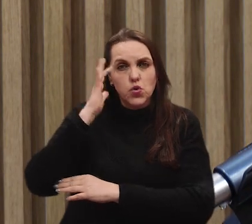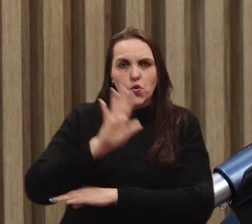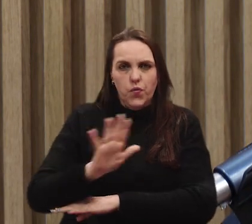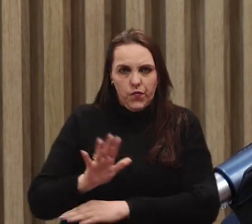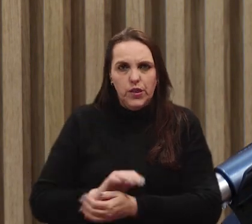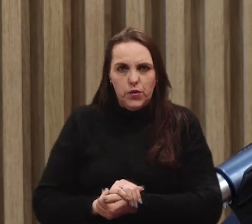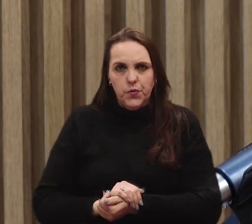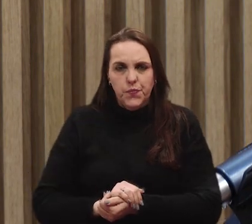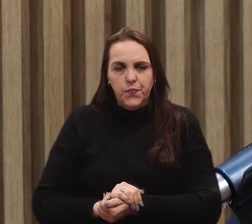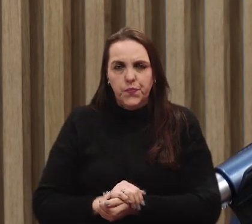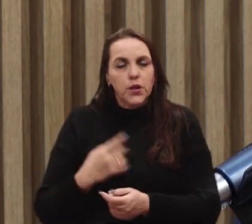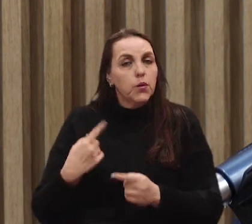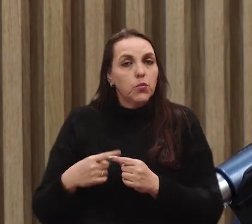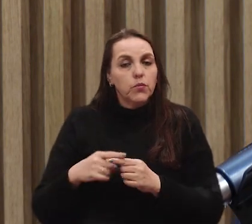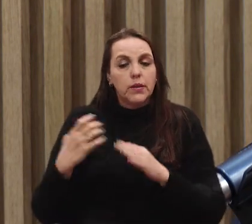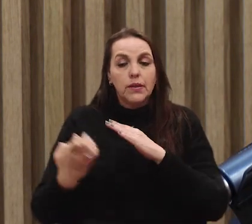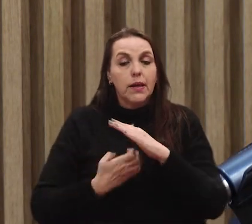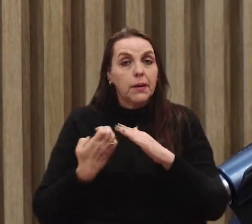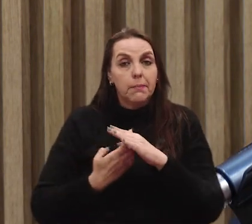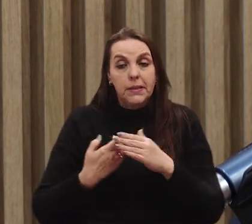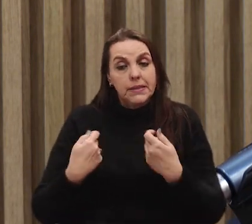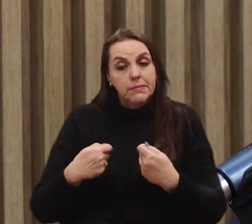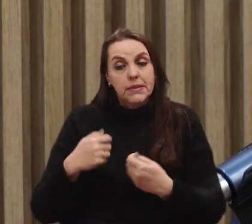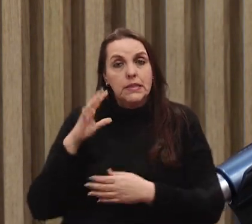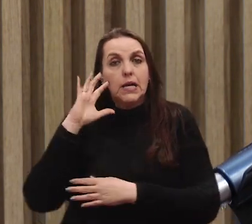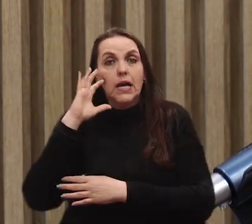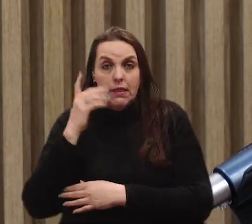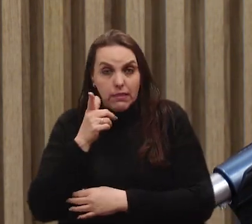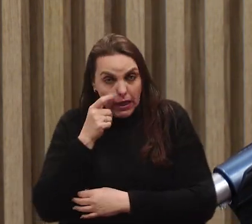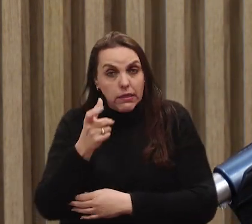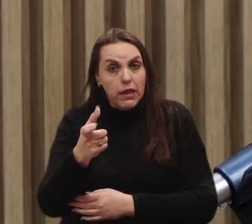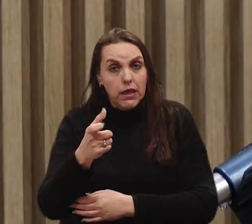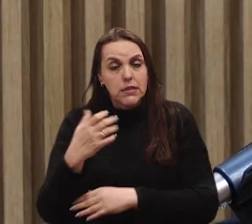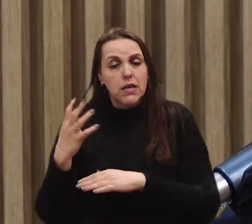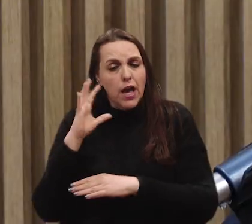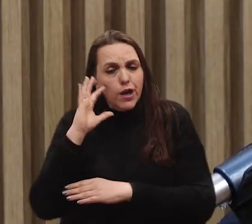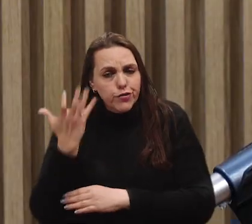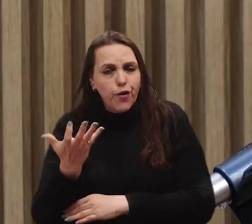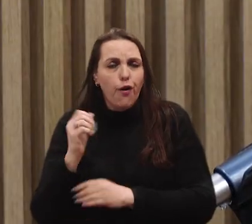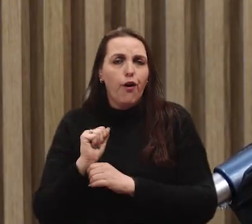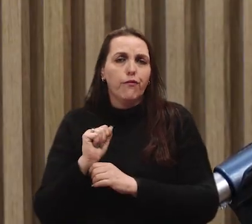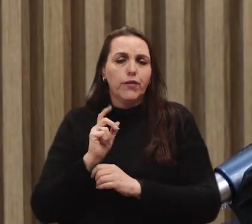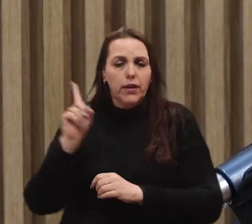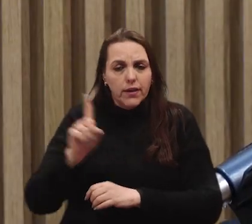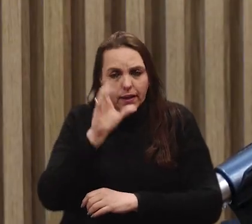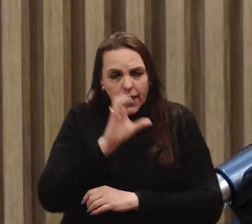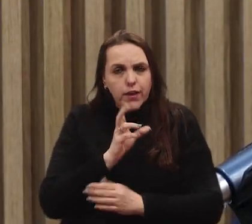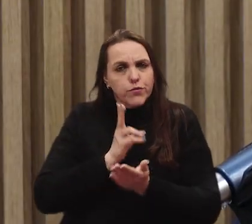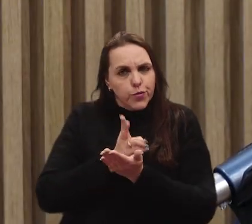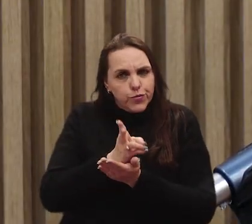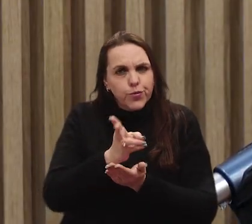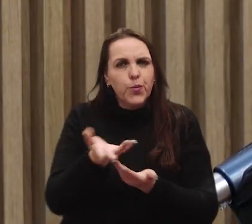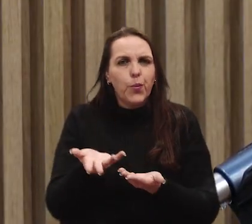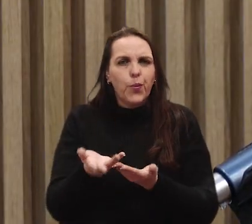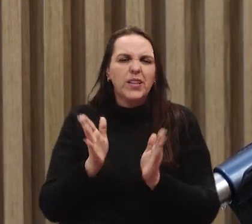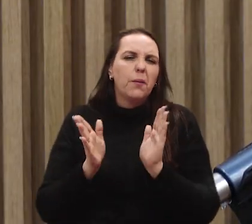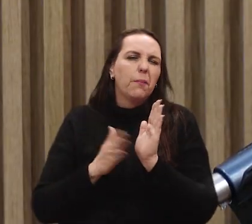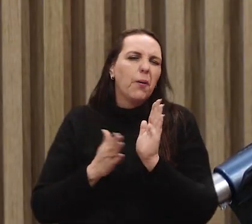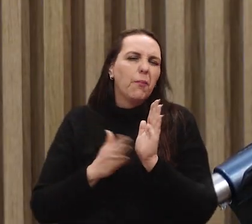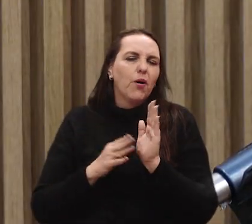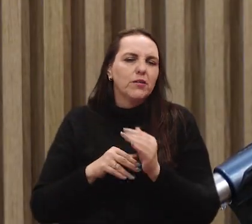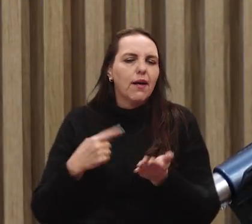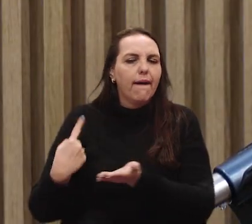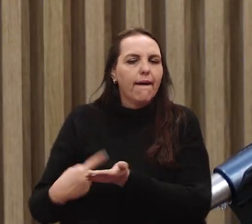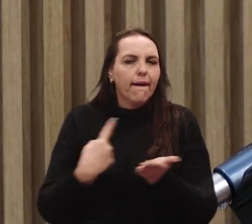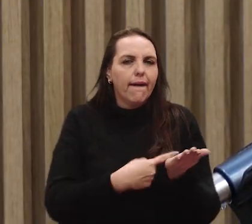solução, porque as empresas têm interesse em resolver, em manter o cliente. Então, normalmente, elas fazem proposta